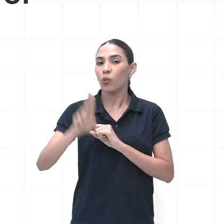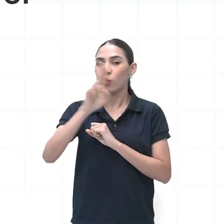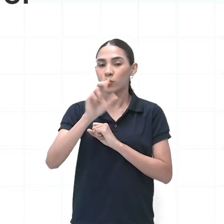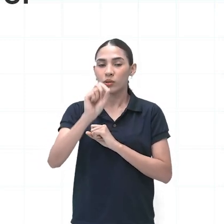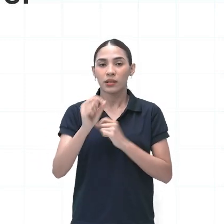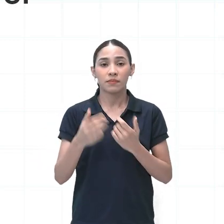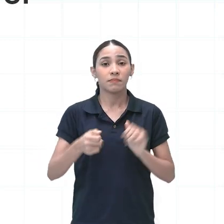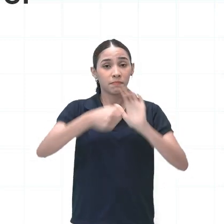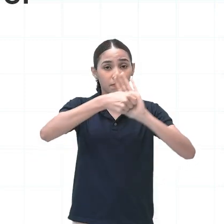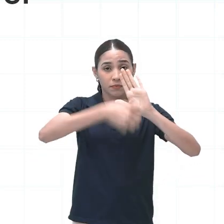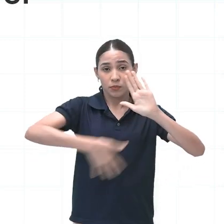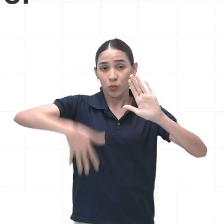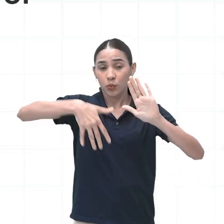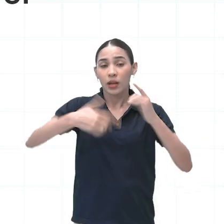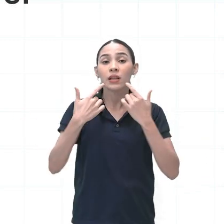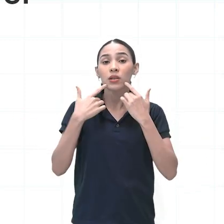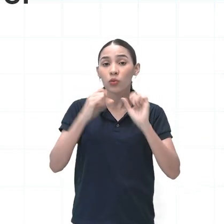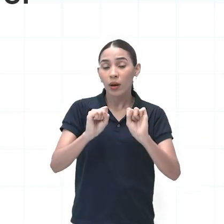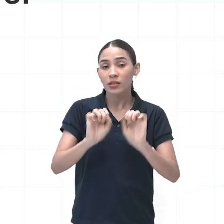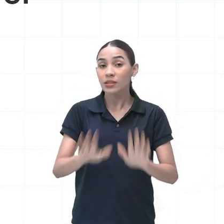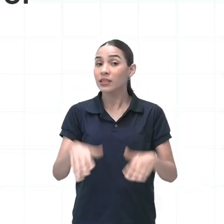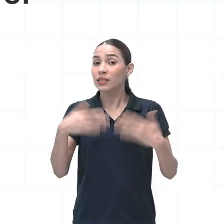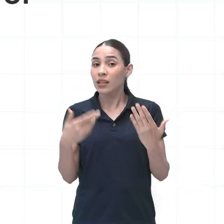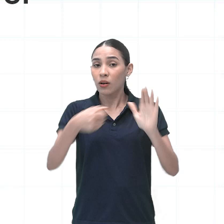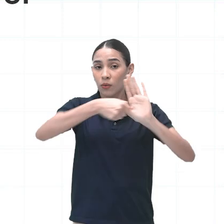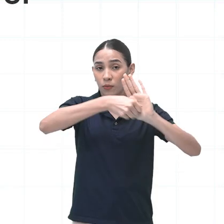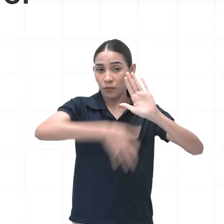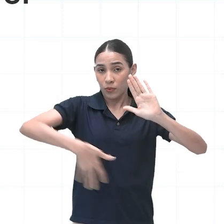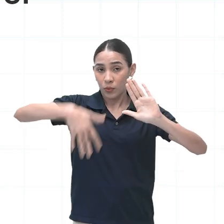das figuras de linguagem. Então, as figuras de